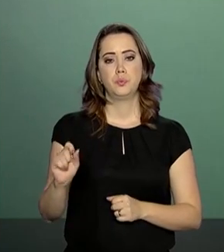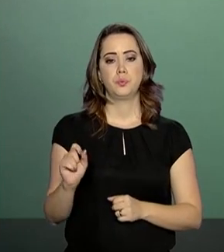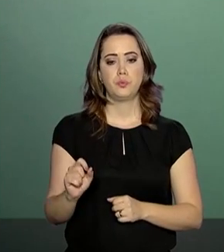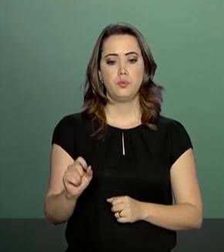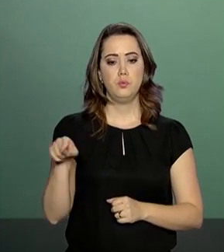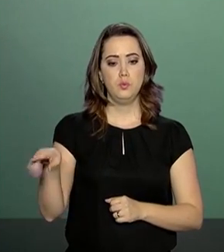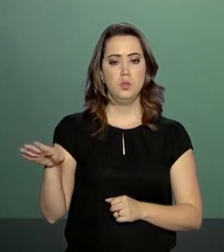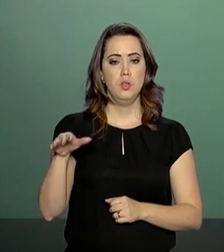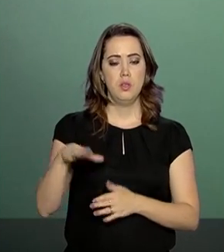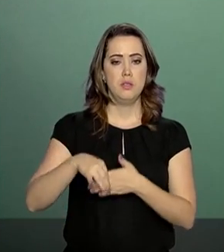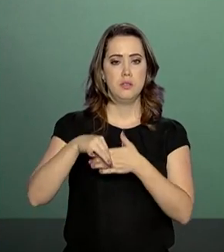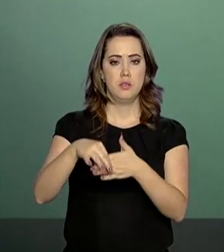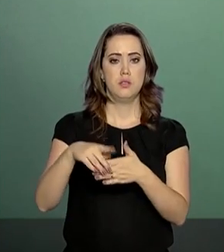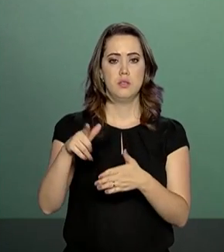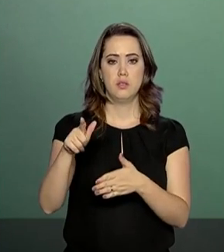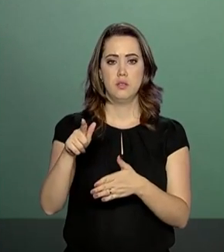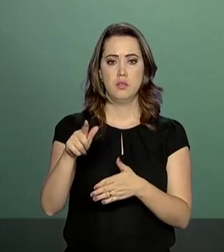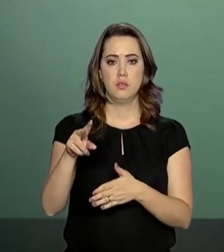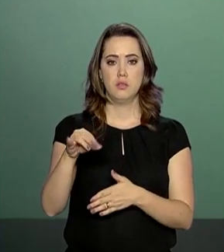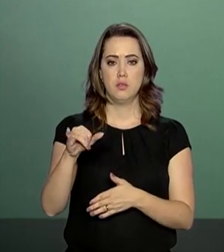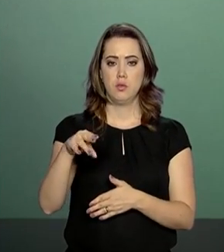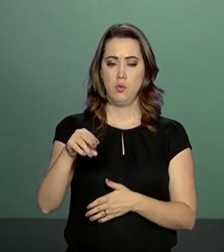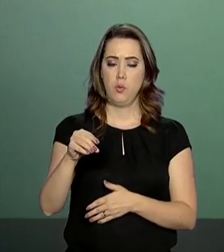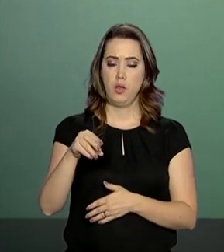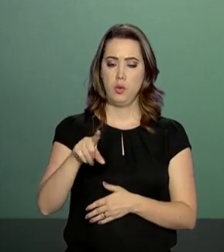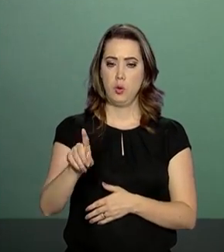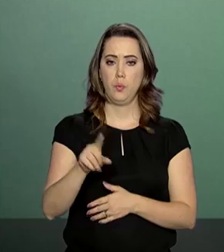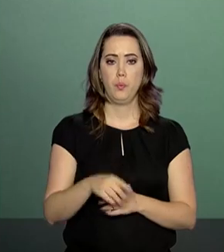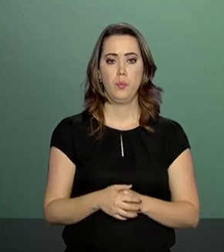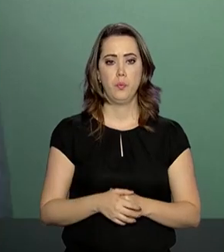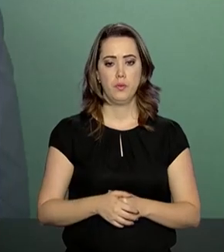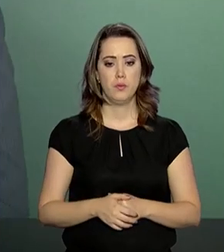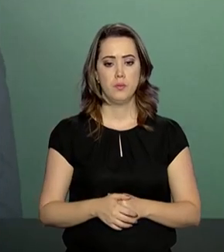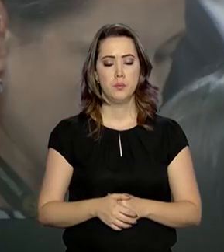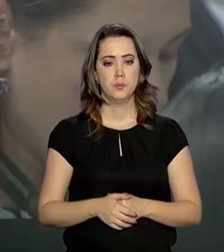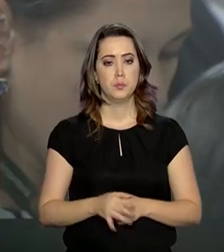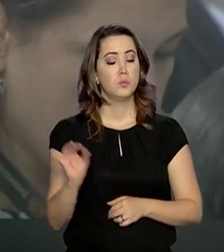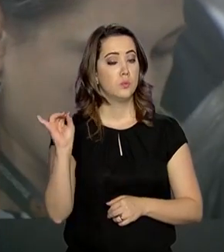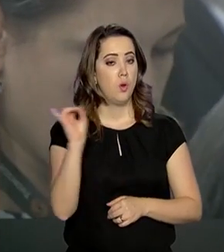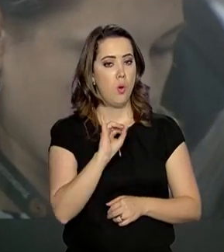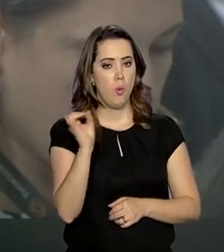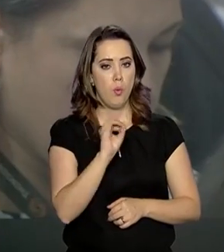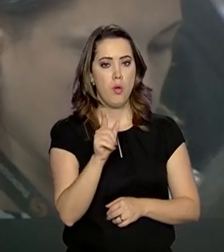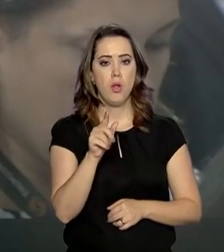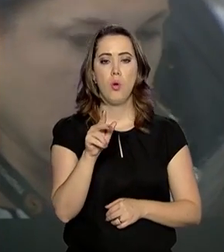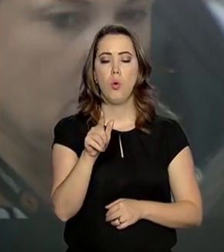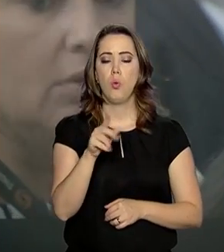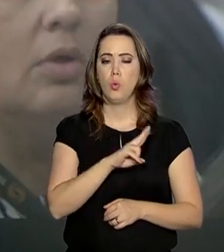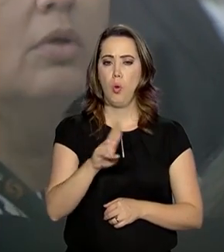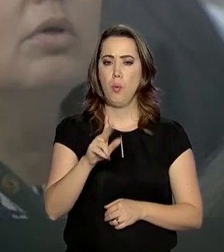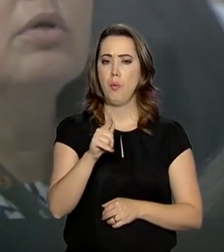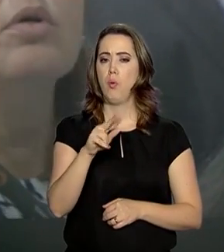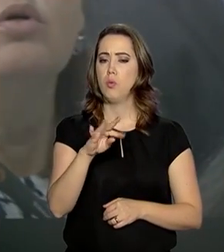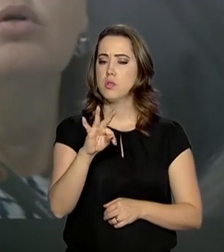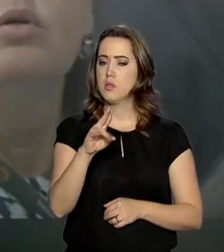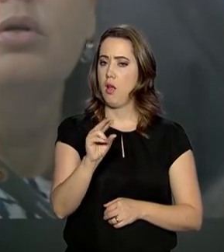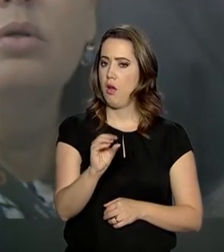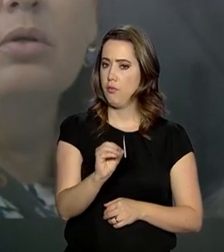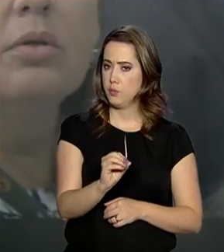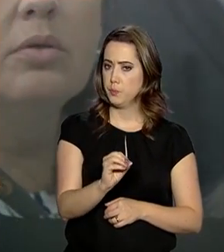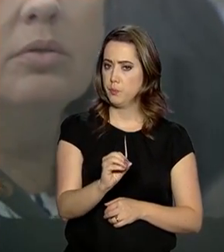capitaneados liderados pelo gaid presidente gaid porta-voz Gustavo rbi da Folha de São Paulo é o mesmo o senhor